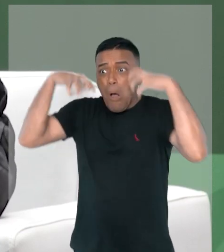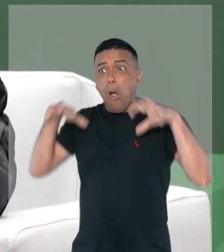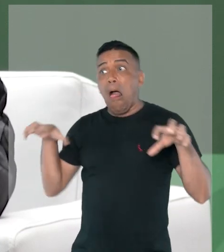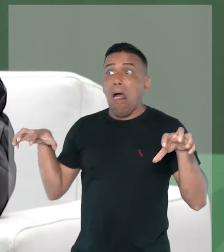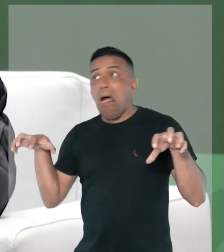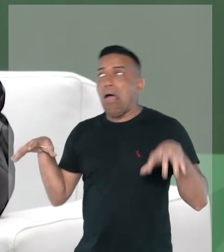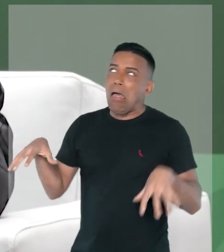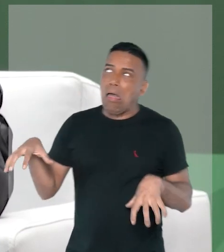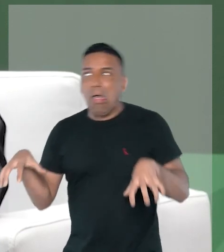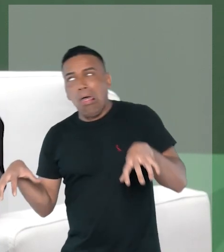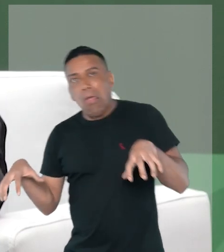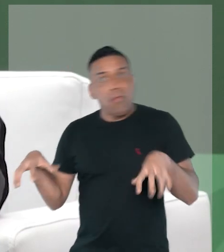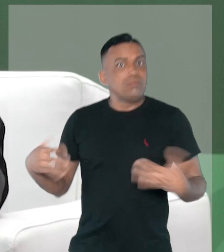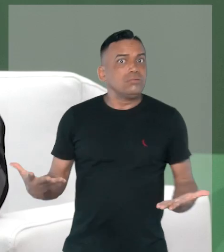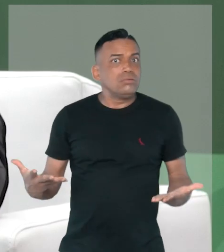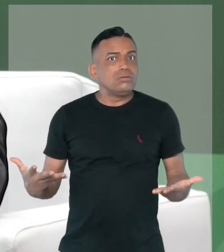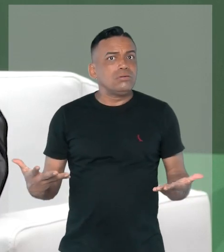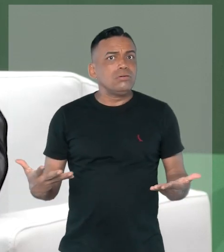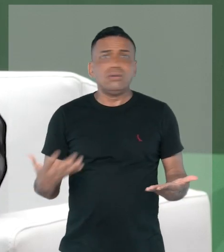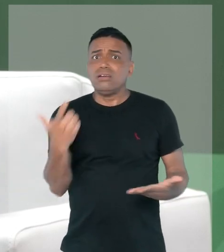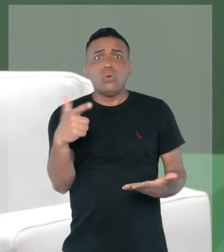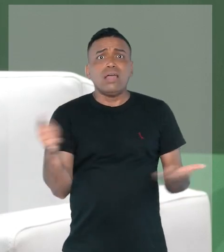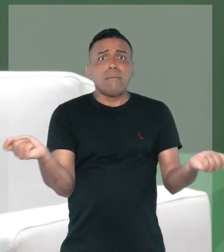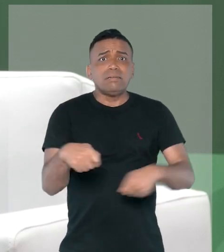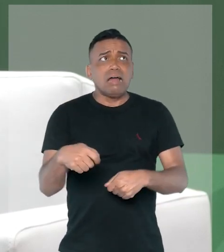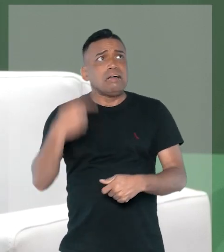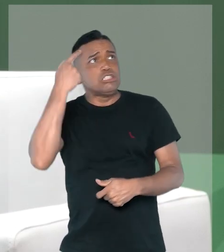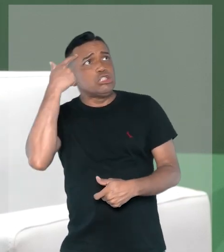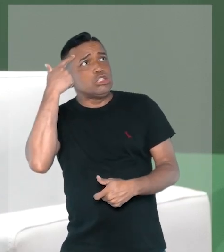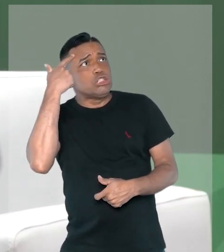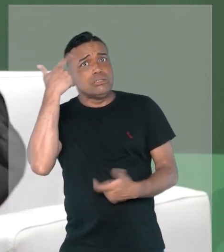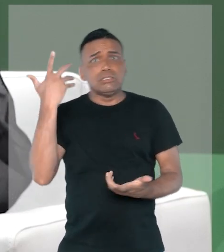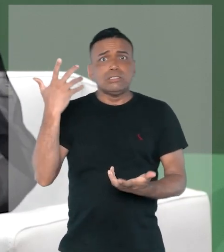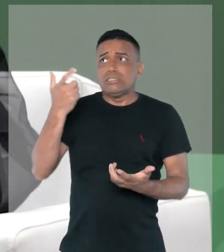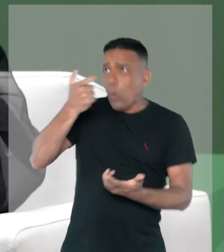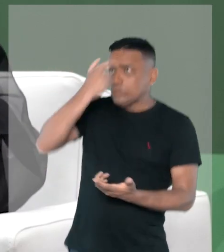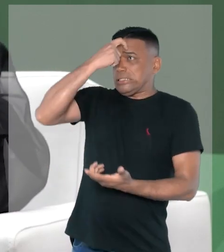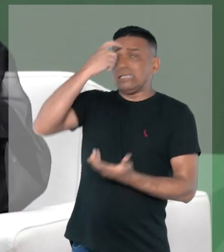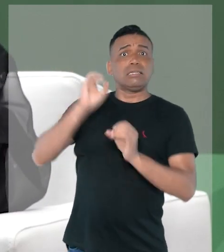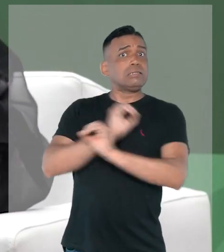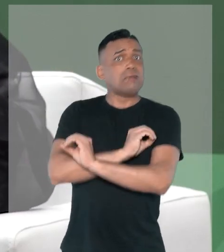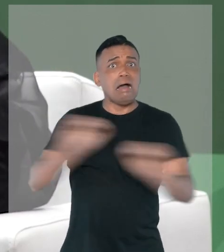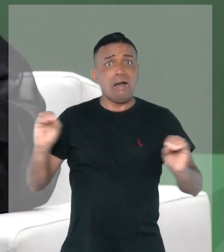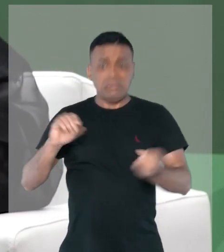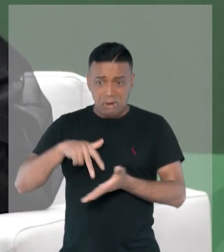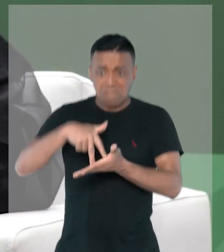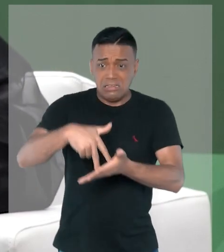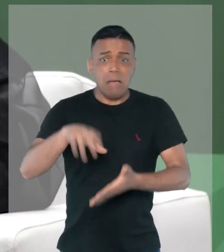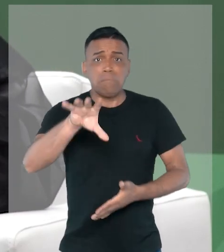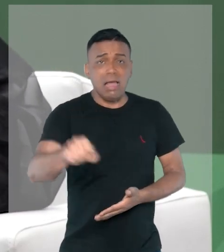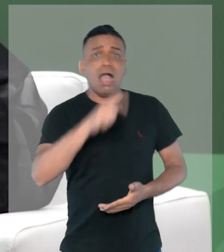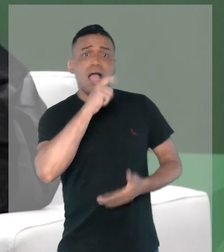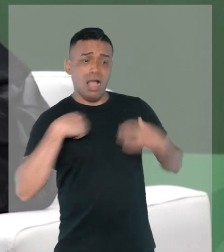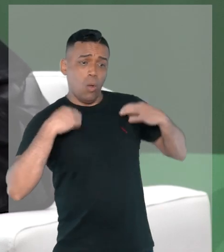monstros? Em semivivos, né? Que não tem mais capacidade de discernimento, que não tem capacidade de fazer nada, nem de se levantar, nem de pegar água,